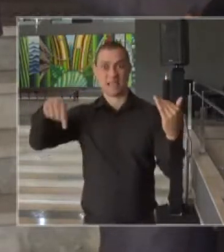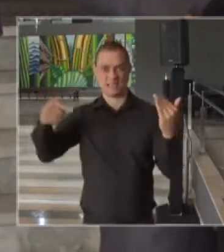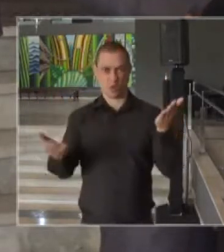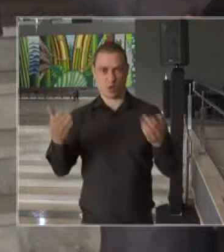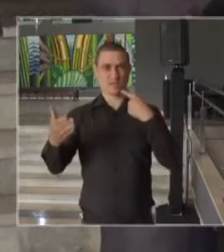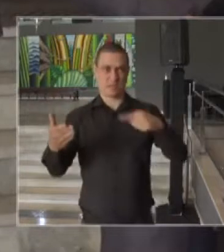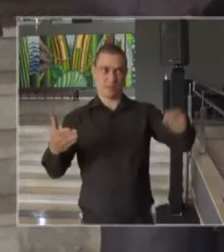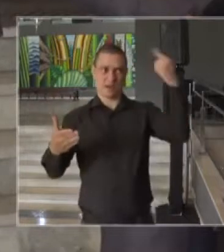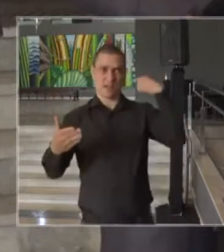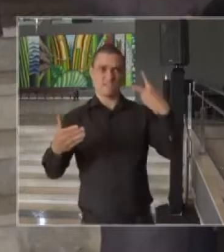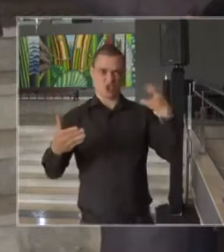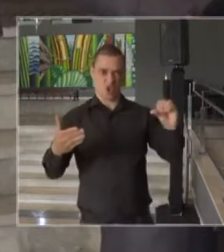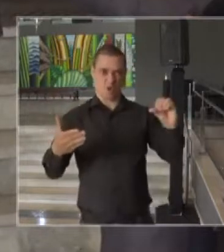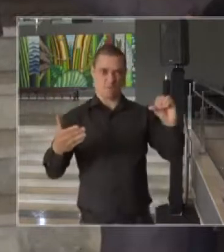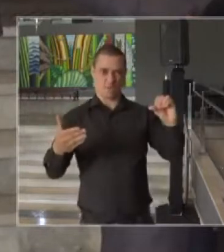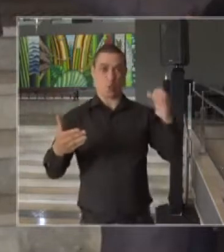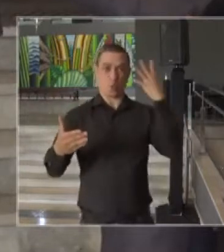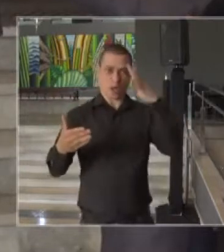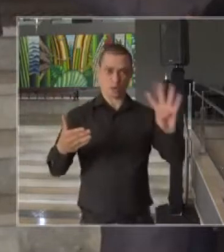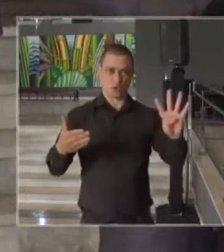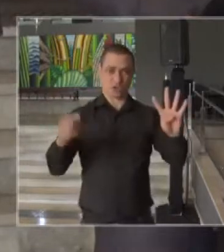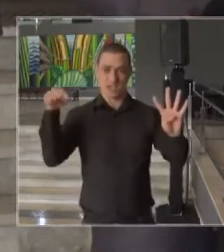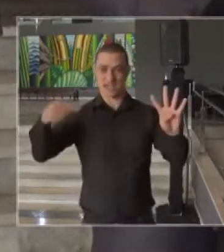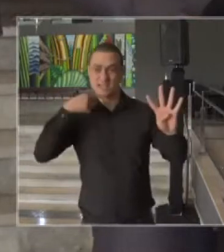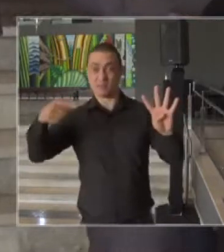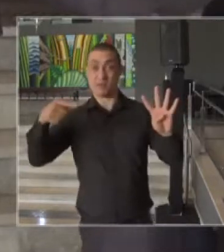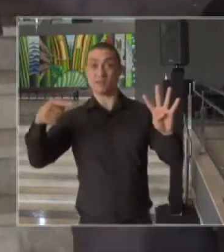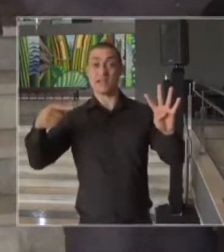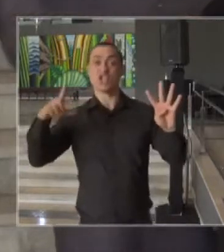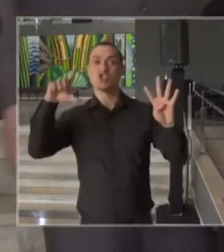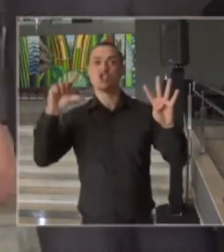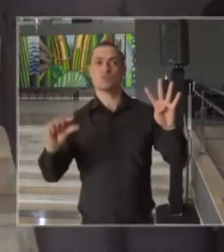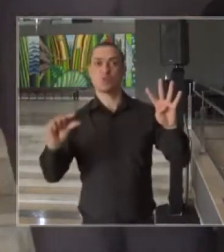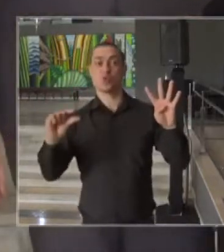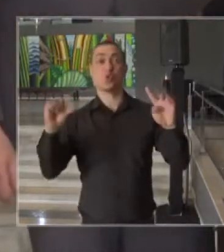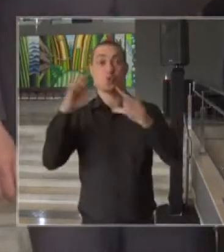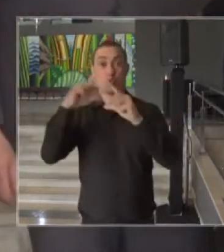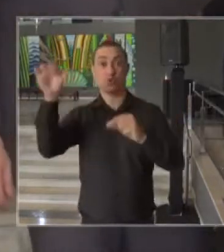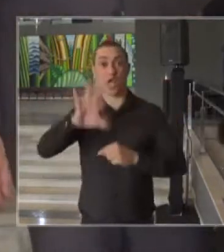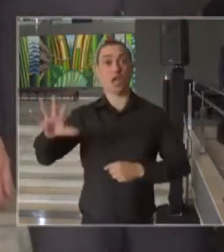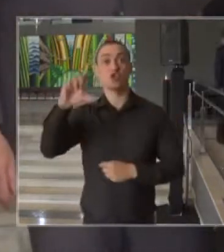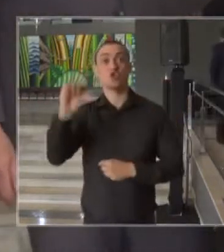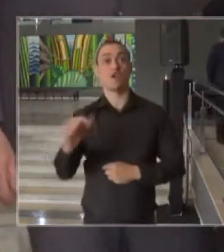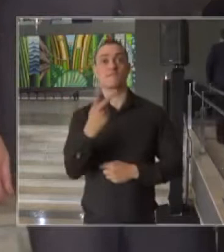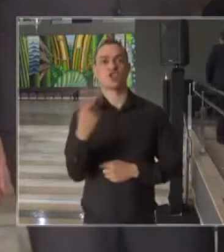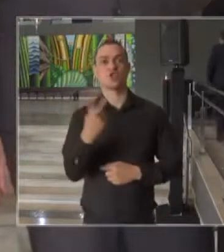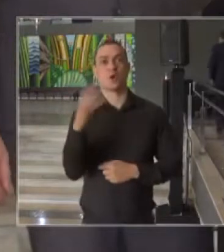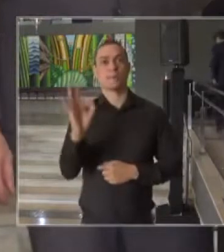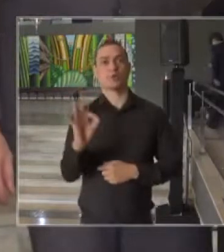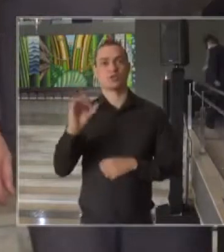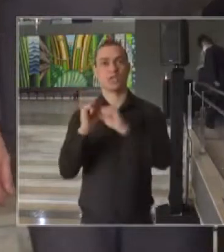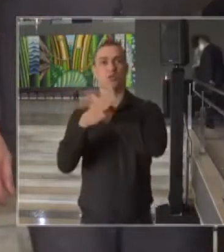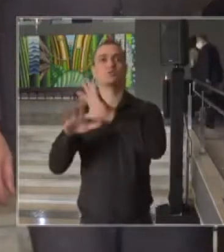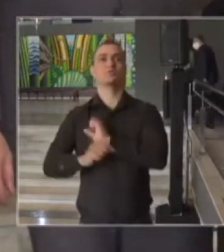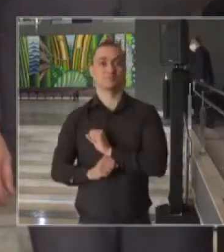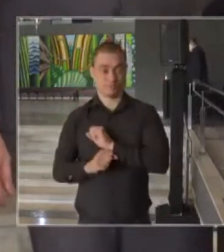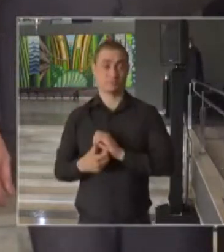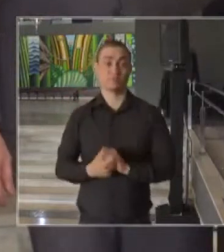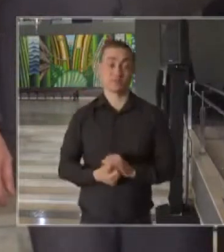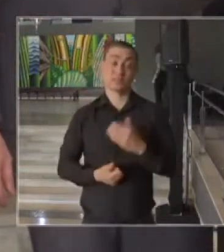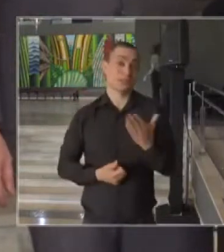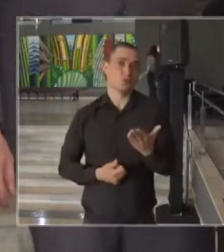comparando com a semana 29 nos 40 dias nós temos um decréscimo no estado de 22 por cento de casos confirmados